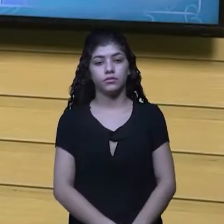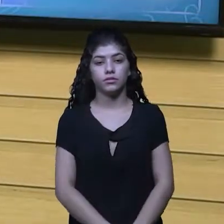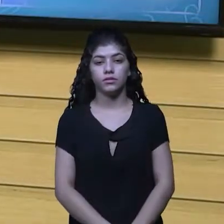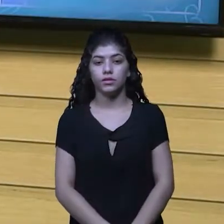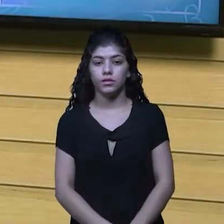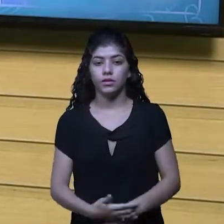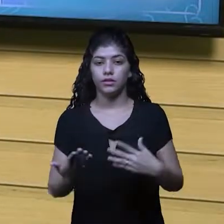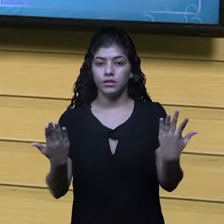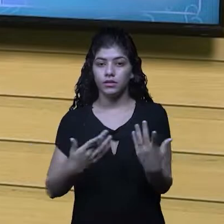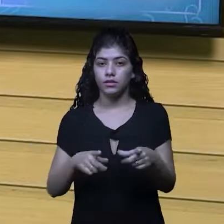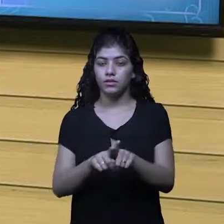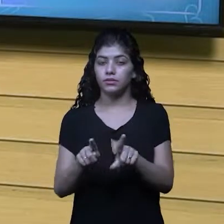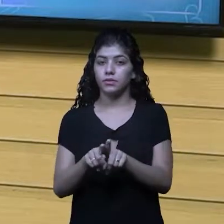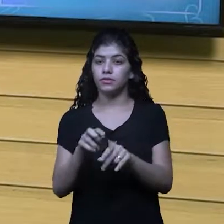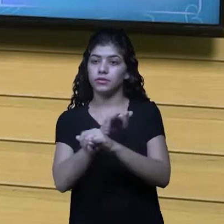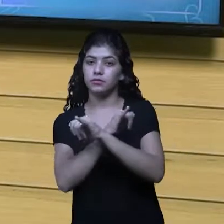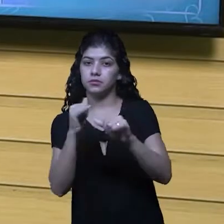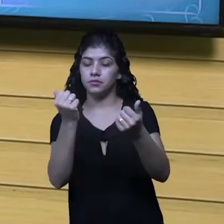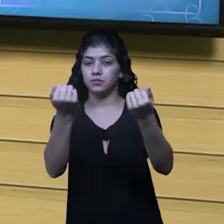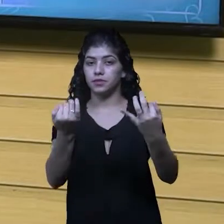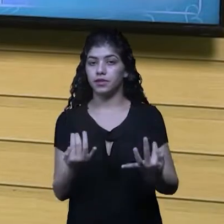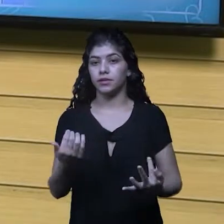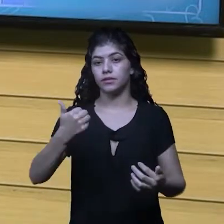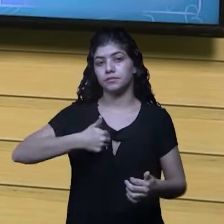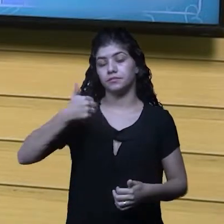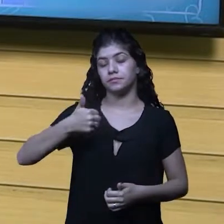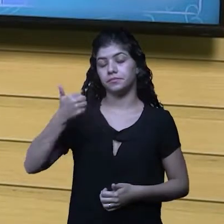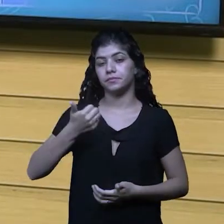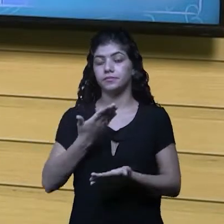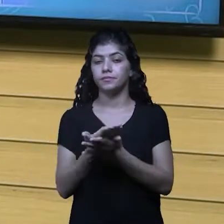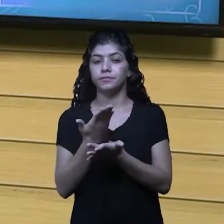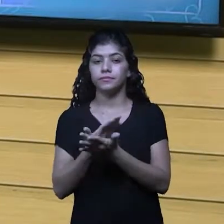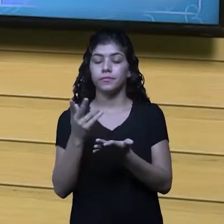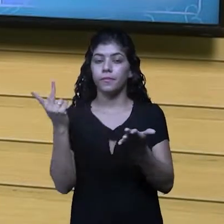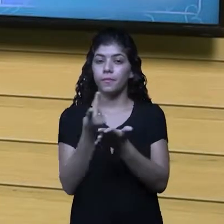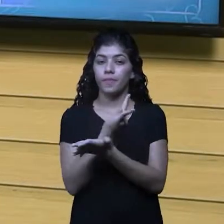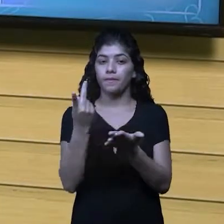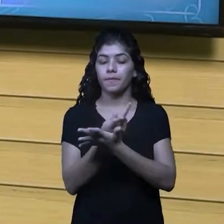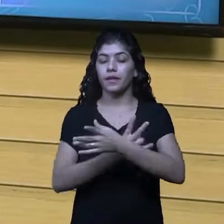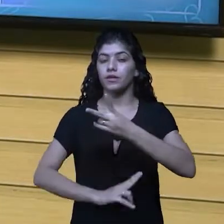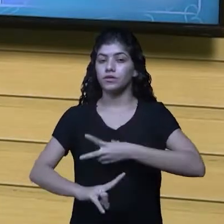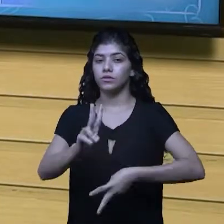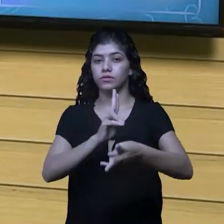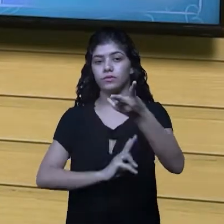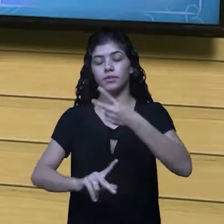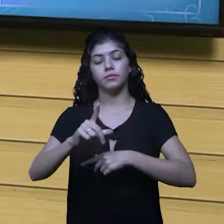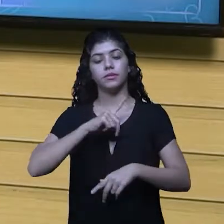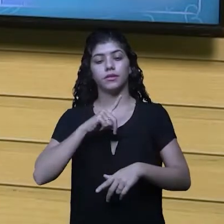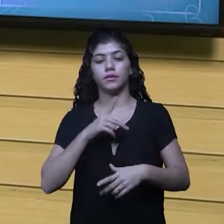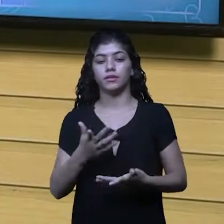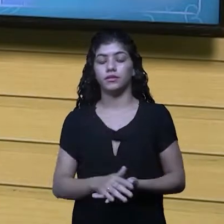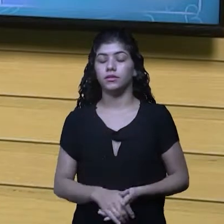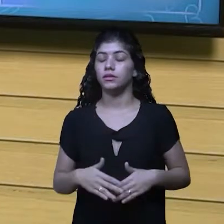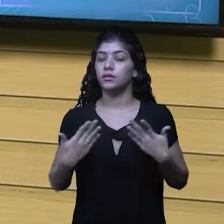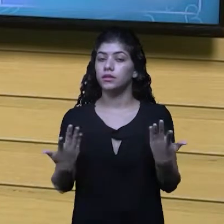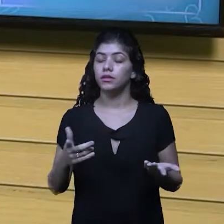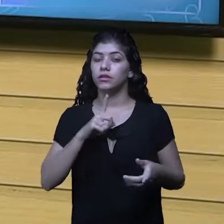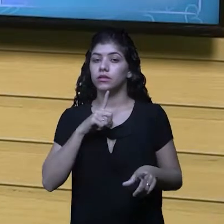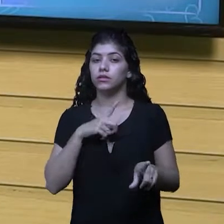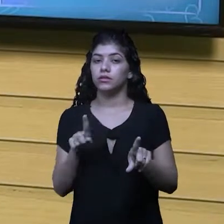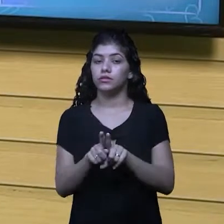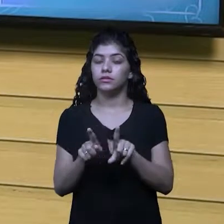Aqui, como eu falei nas primeiras aulas, que os erros são sempre presentes numa medida. Então nós temos aqui